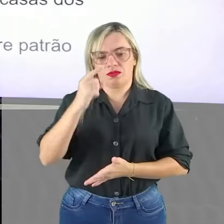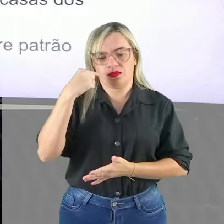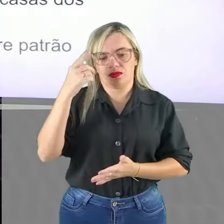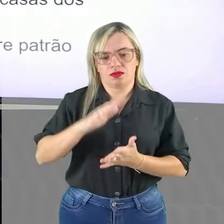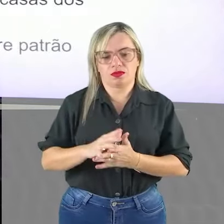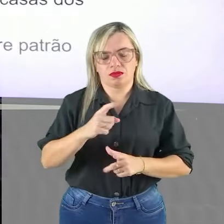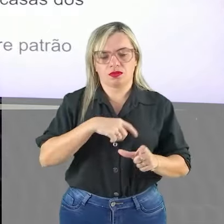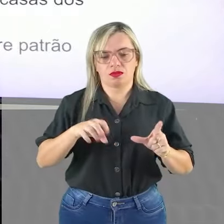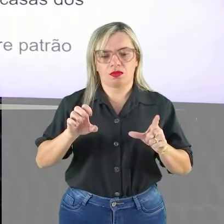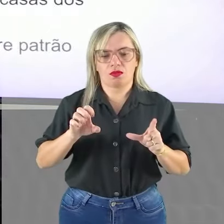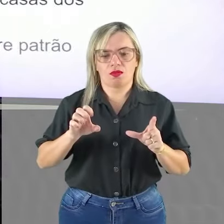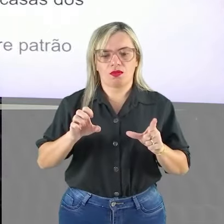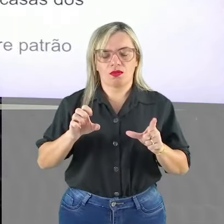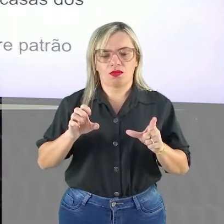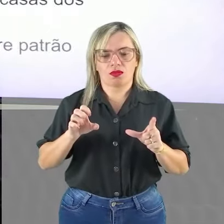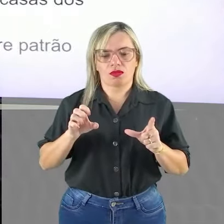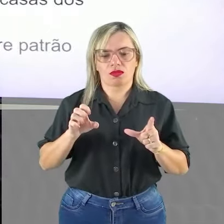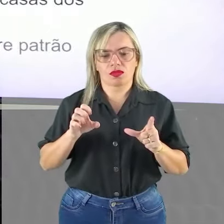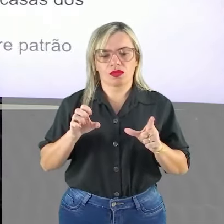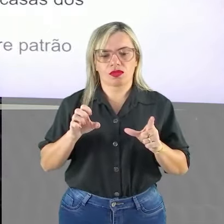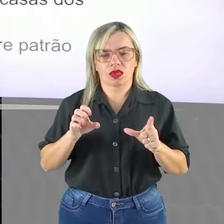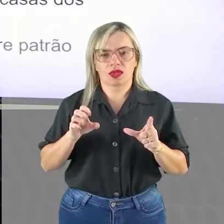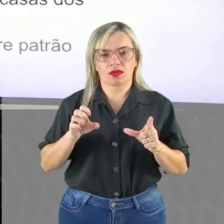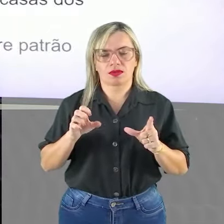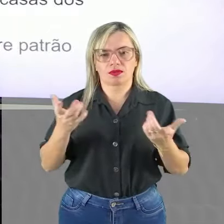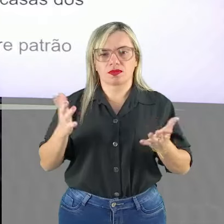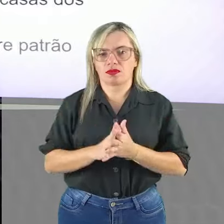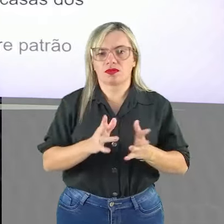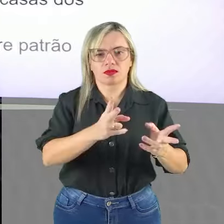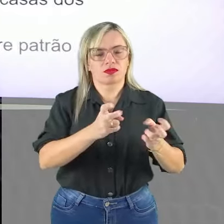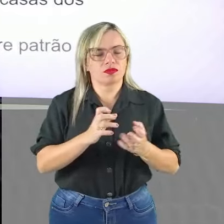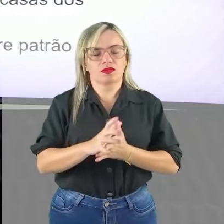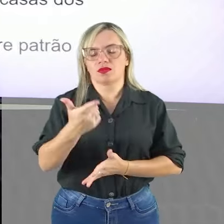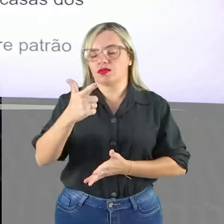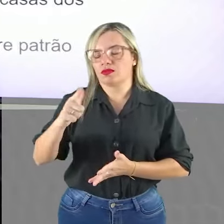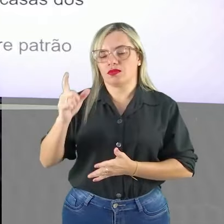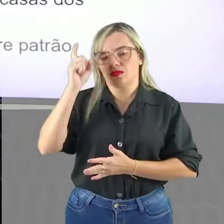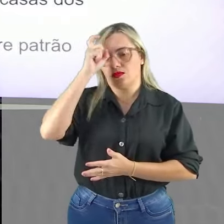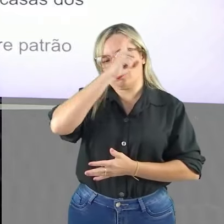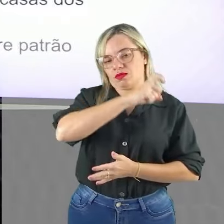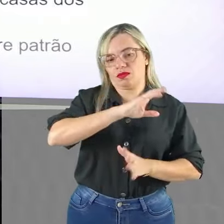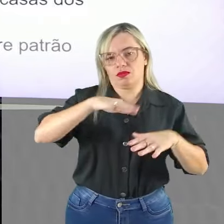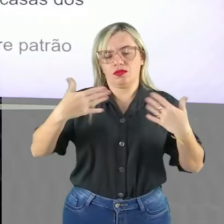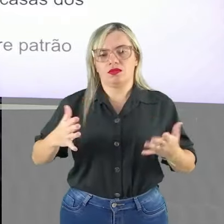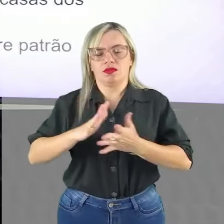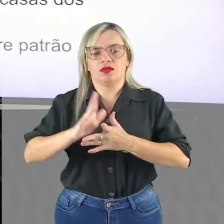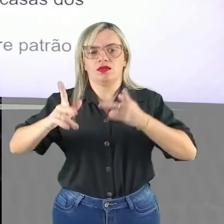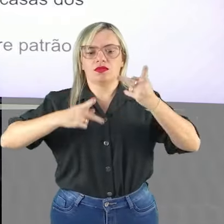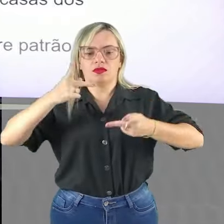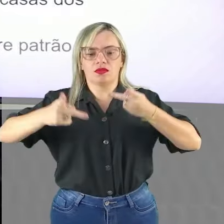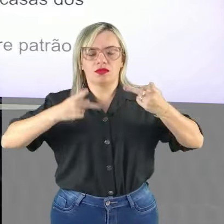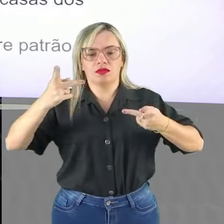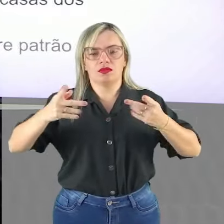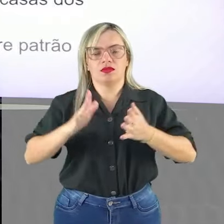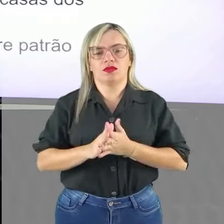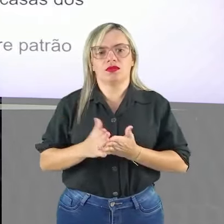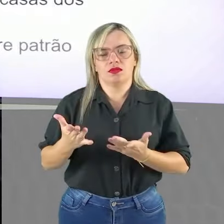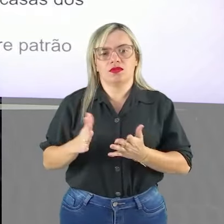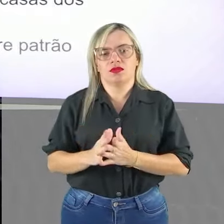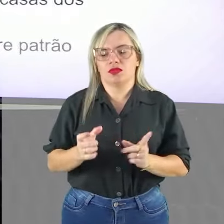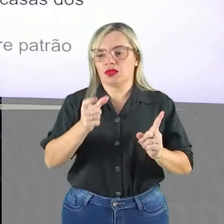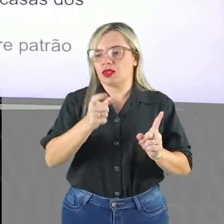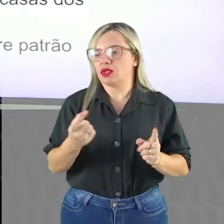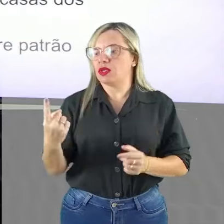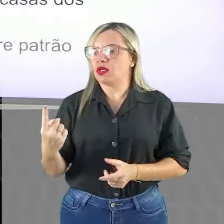as dificuldades de comunicação entre o patrão e a empregada a gente percebe que não tem dificuldade se ele fala né ela entende